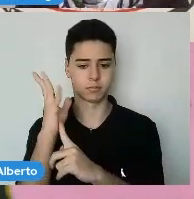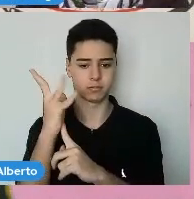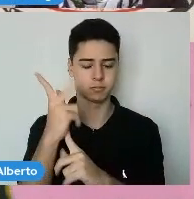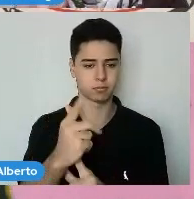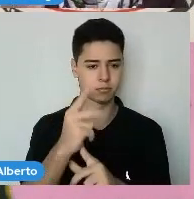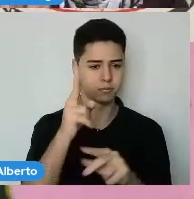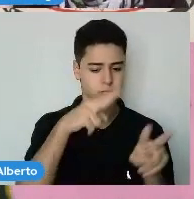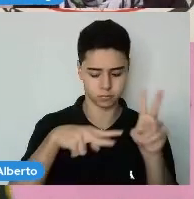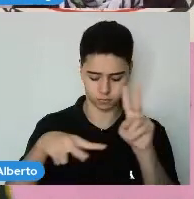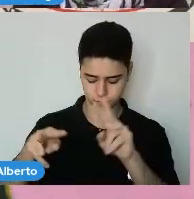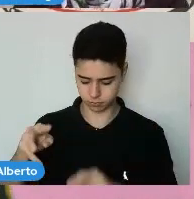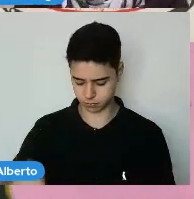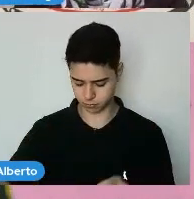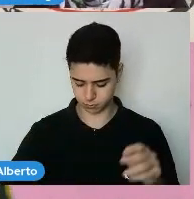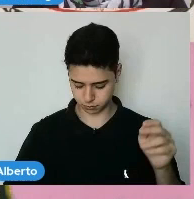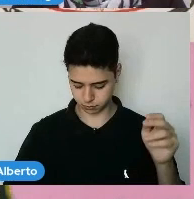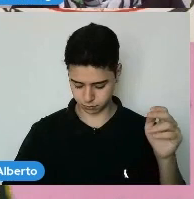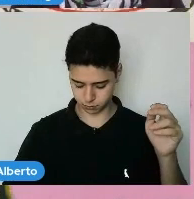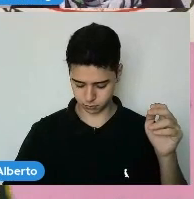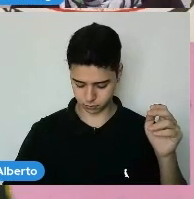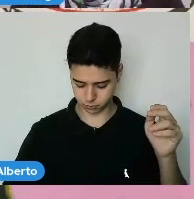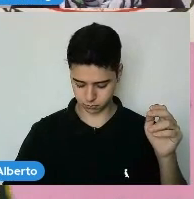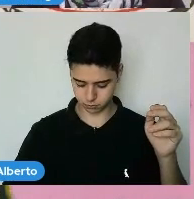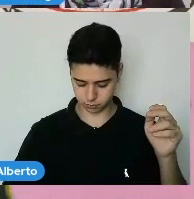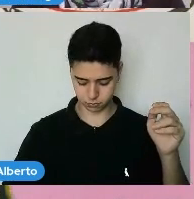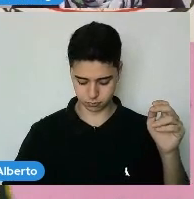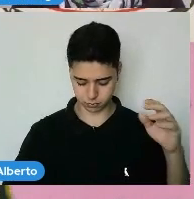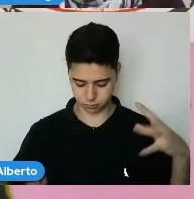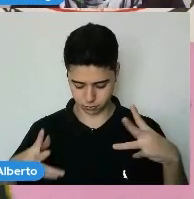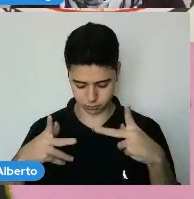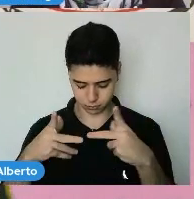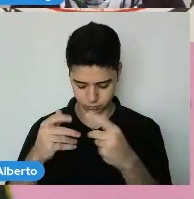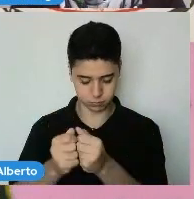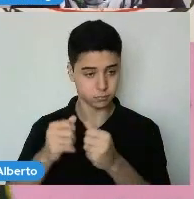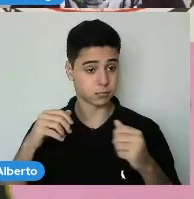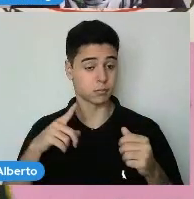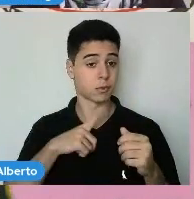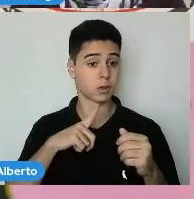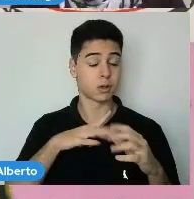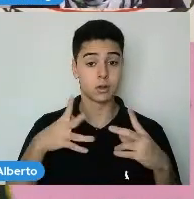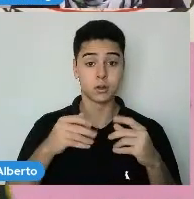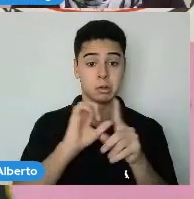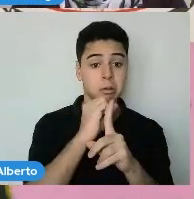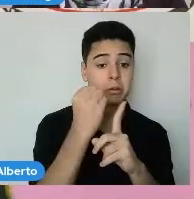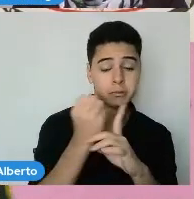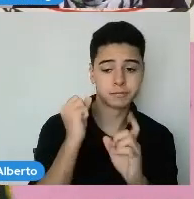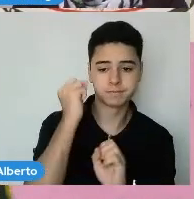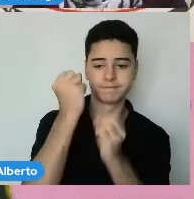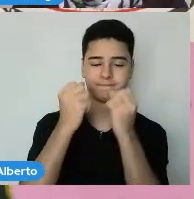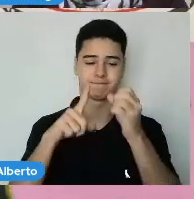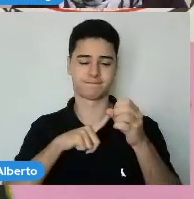estético, em relação aos paradigmas da sociedade industrial. É uma crítica